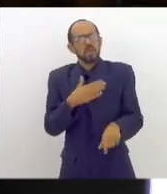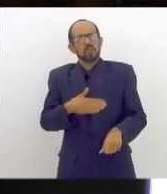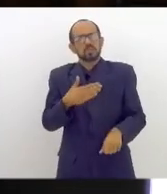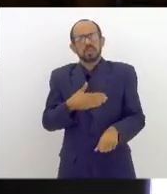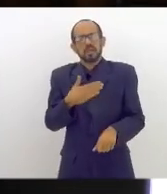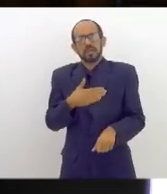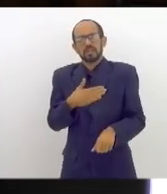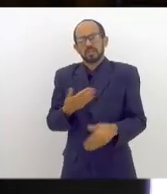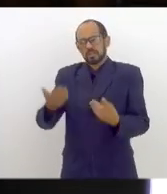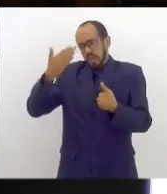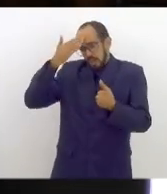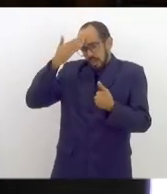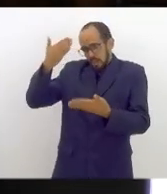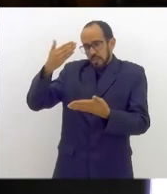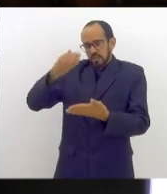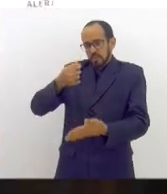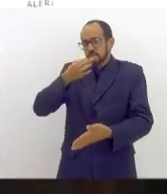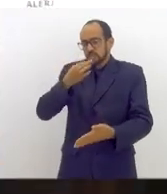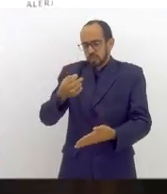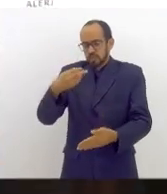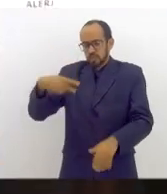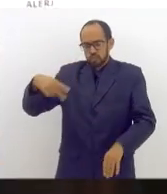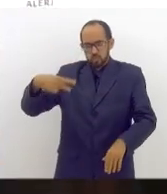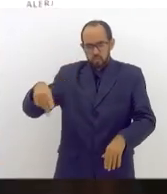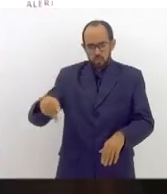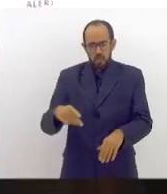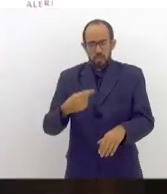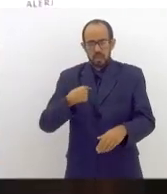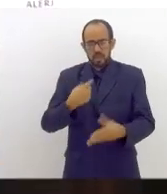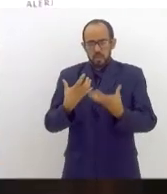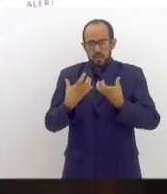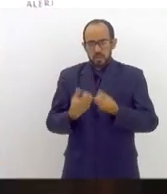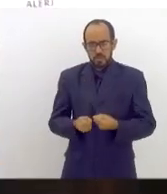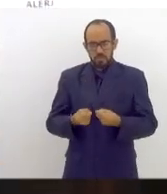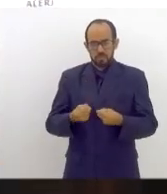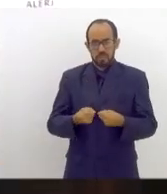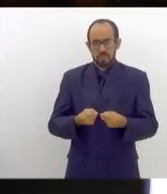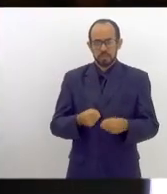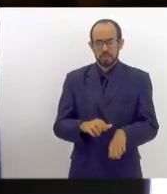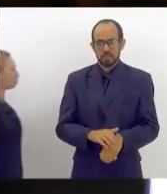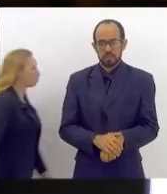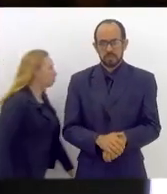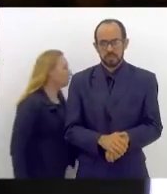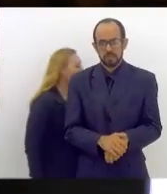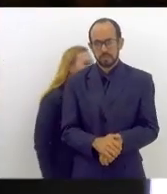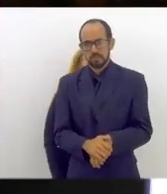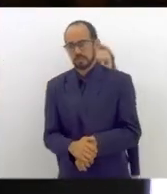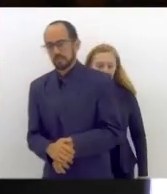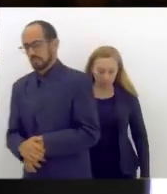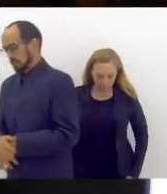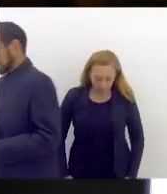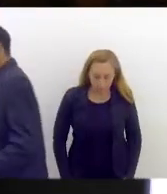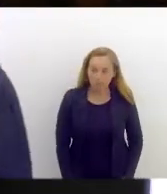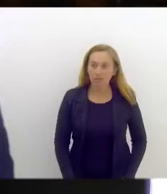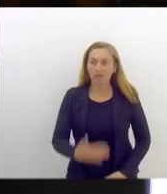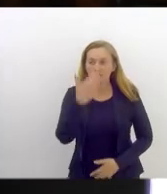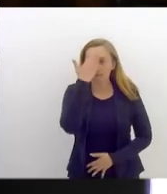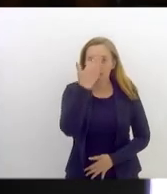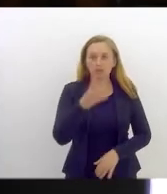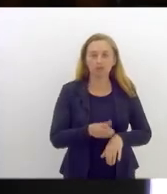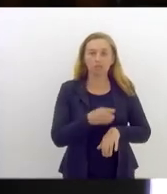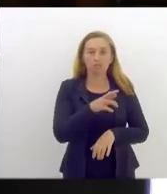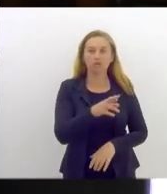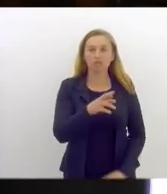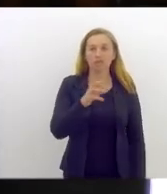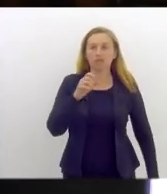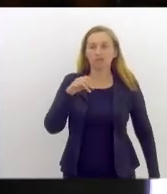a indicação né que foi de vossa excelência para que eu pudesse receber essa honraria e queria agradecer também a doutora Daniela do